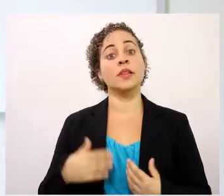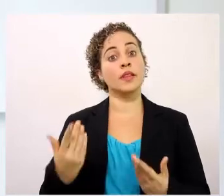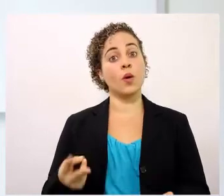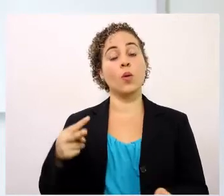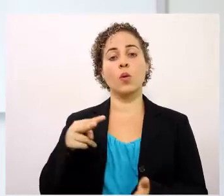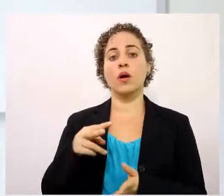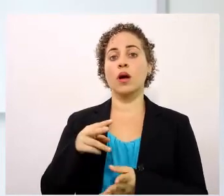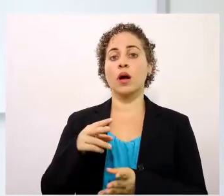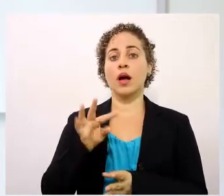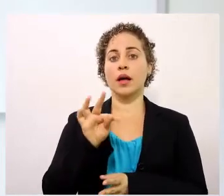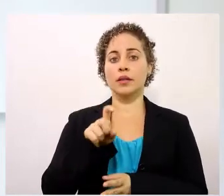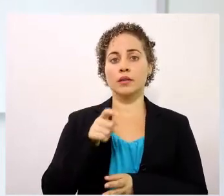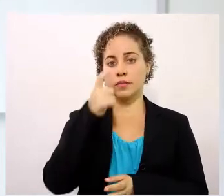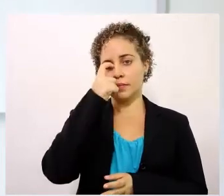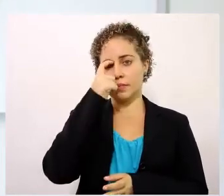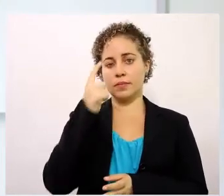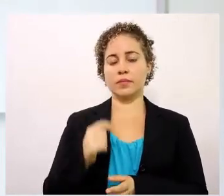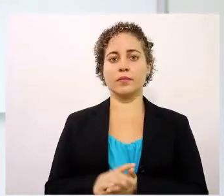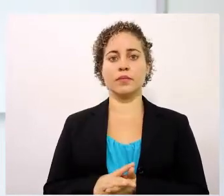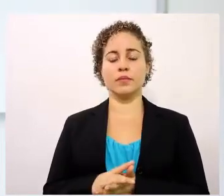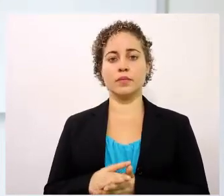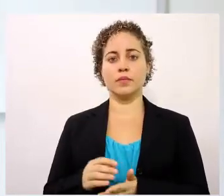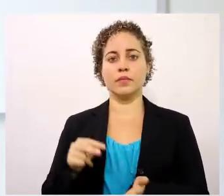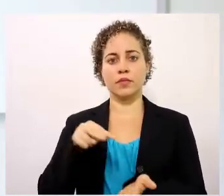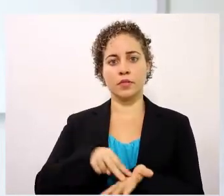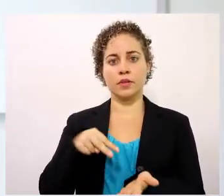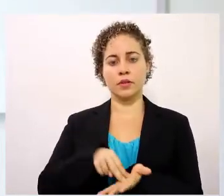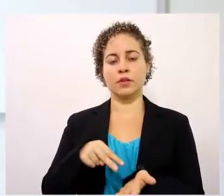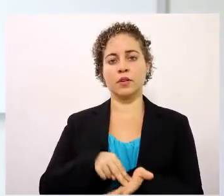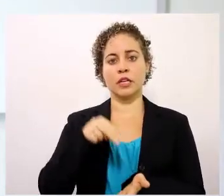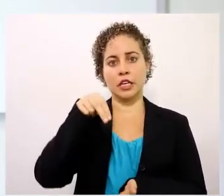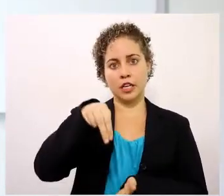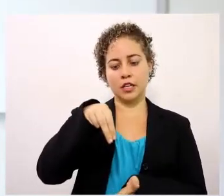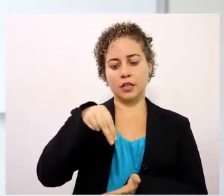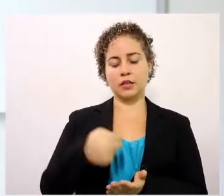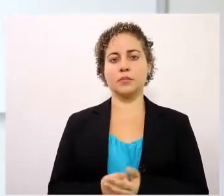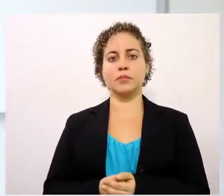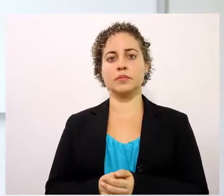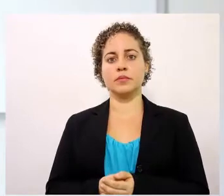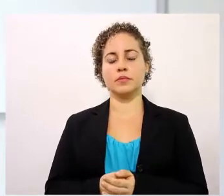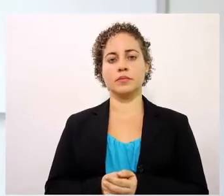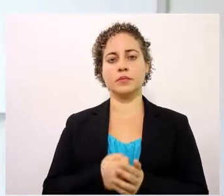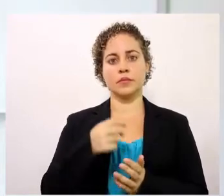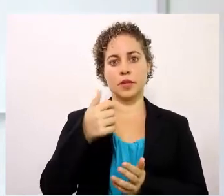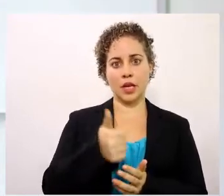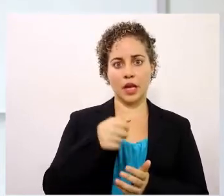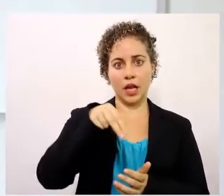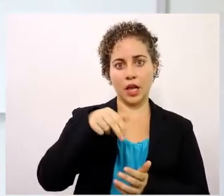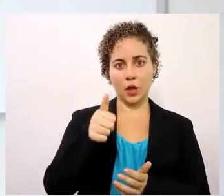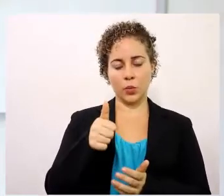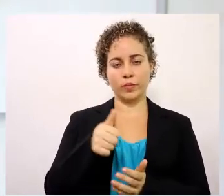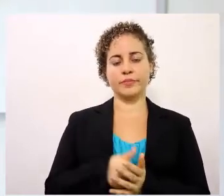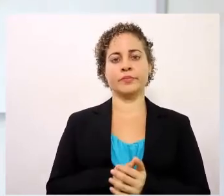frequência vai ser igual a N, 1,